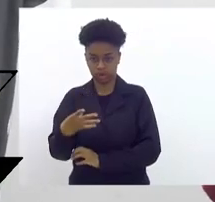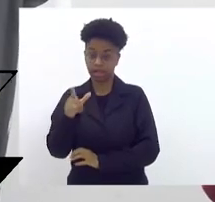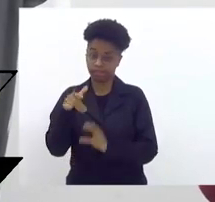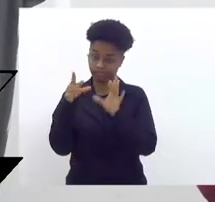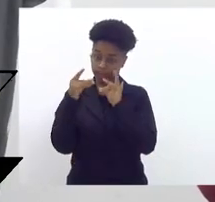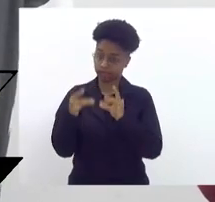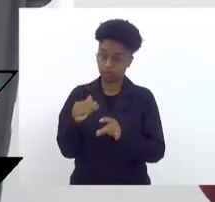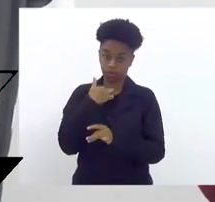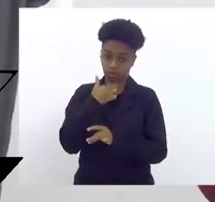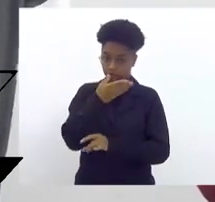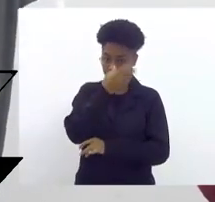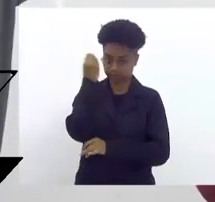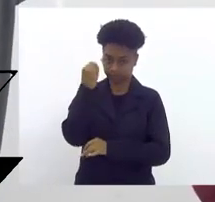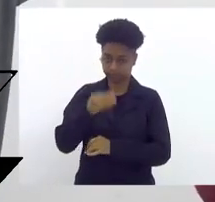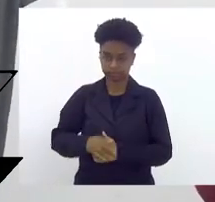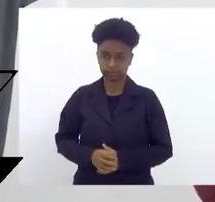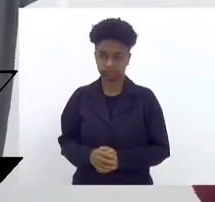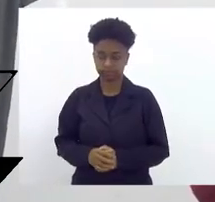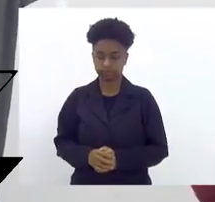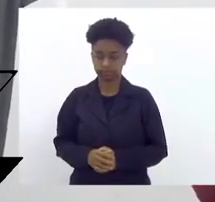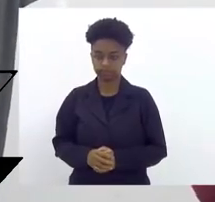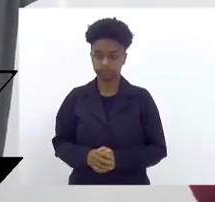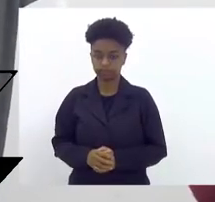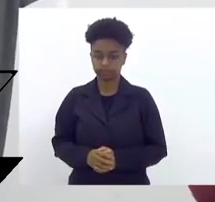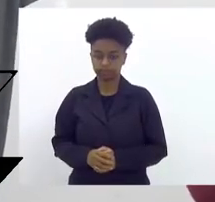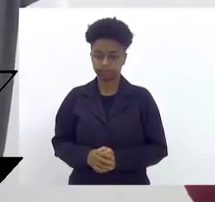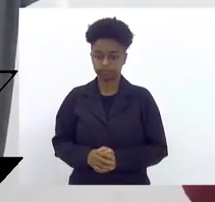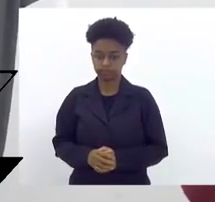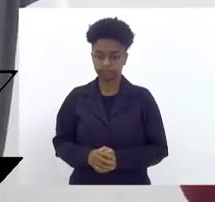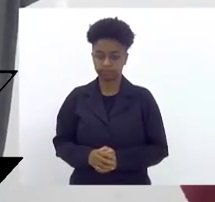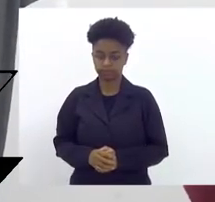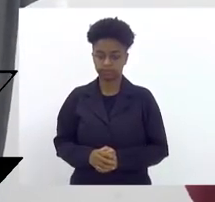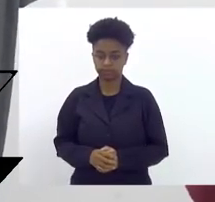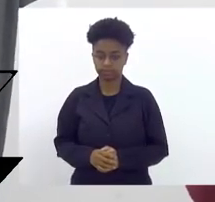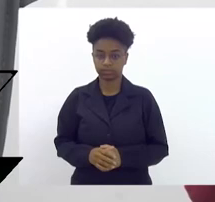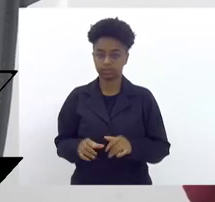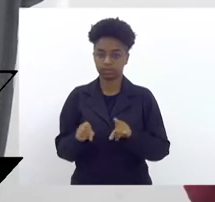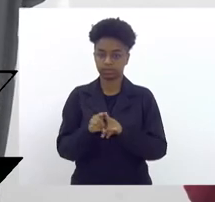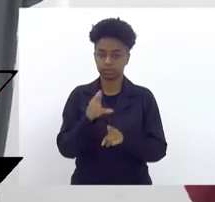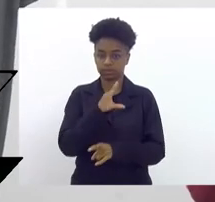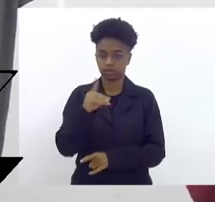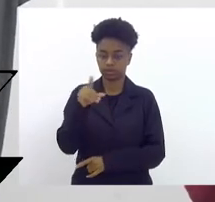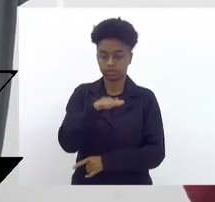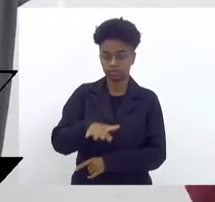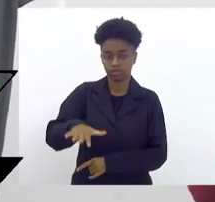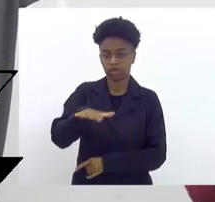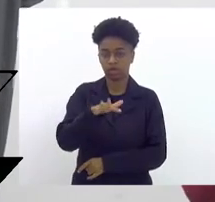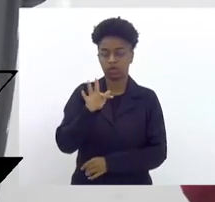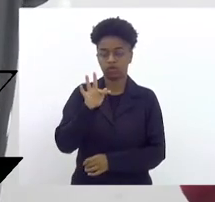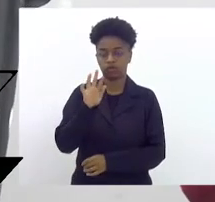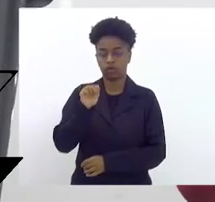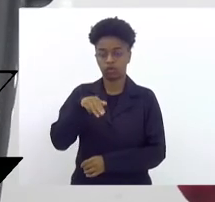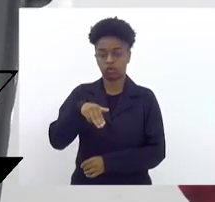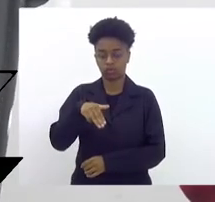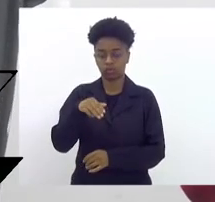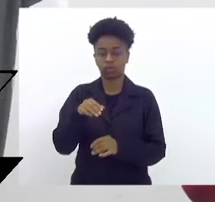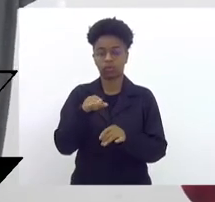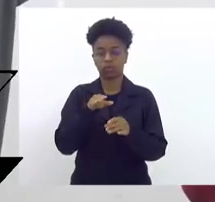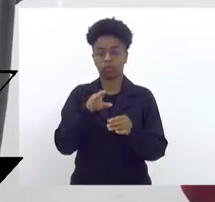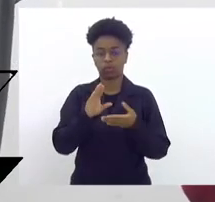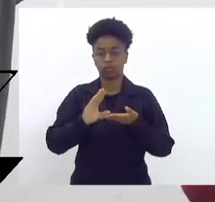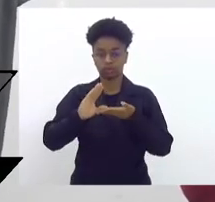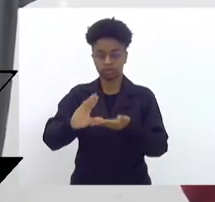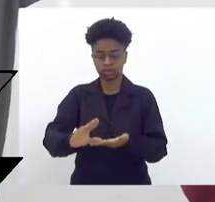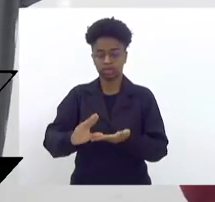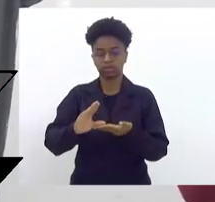detalhe que a gente não pode deixar de falar e é coordenadora Geral do fórum nacional dos conselhos penitenciários